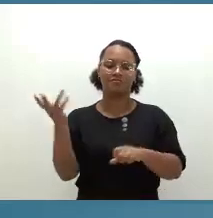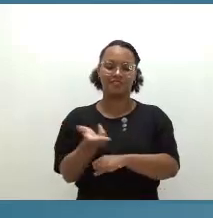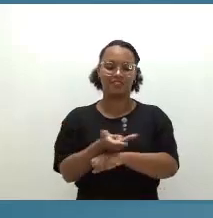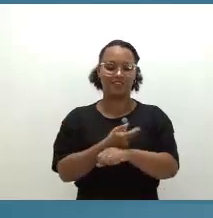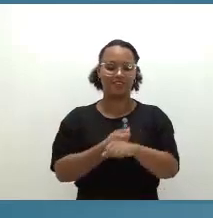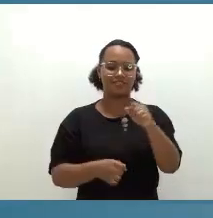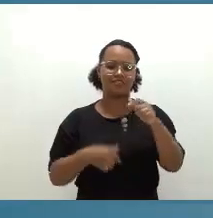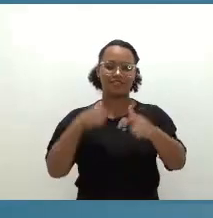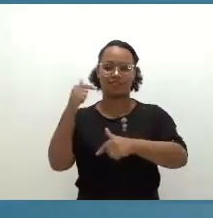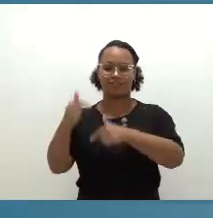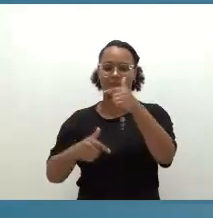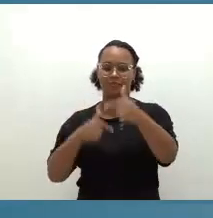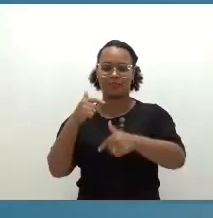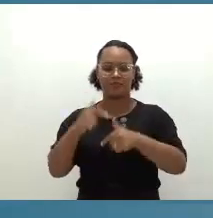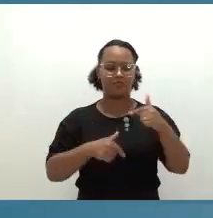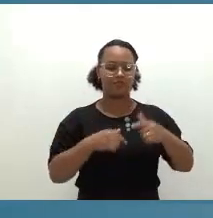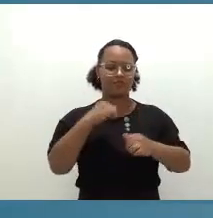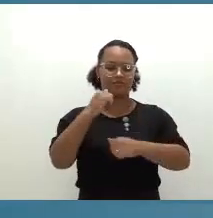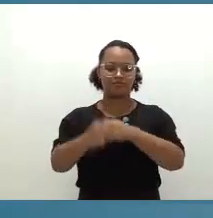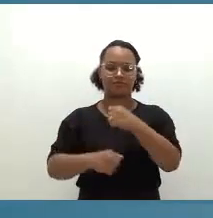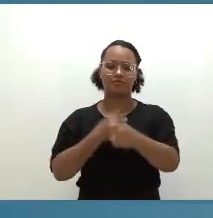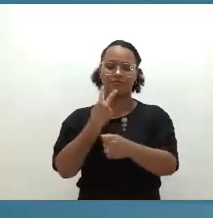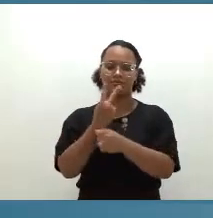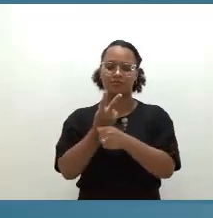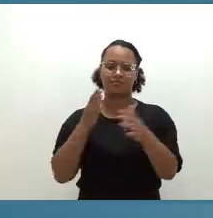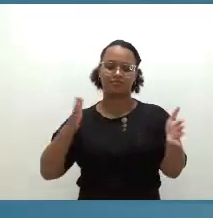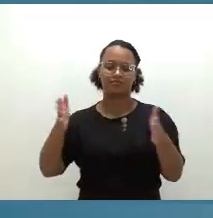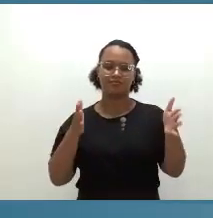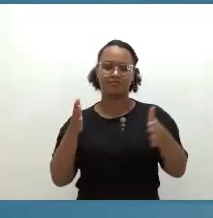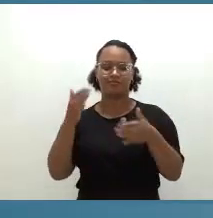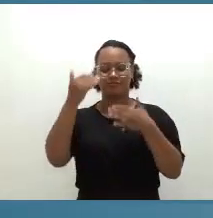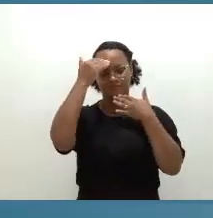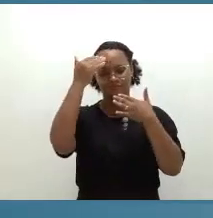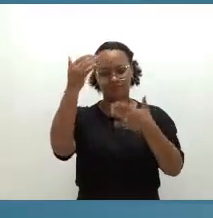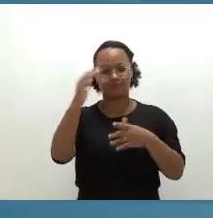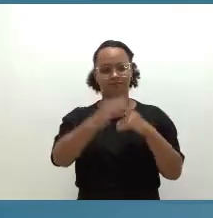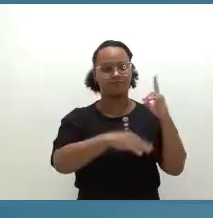dois anos. Obrigado, senhores. Obrigada, desembargador Maírton.